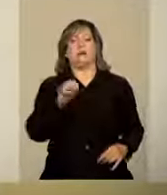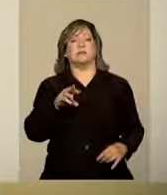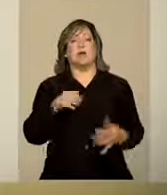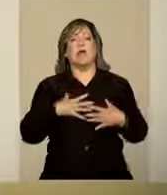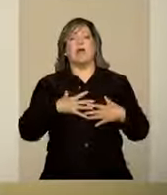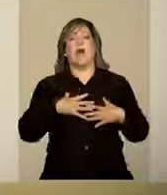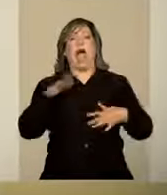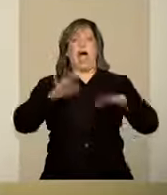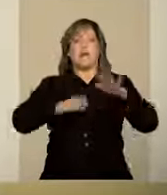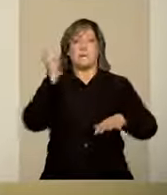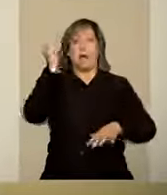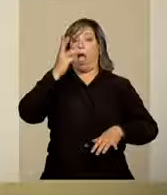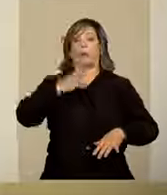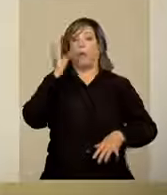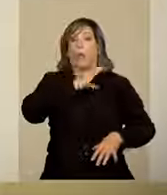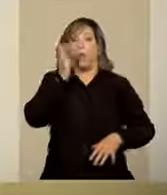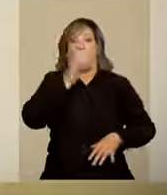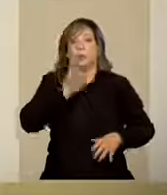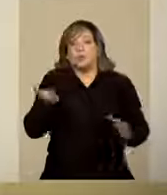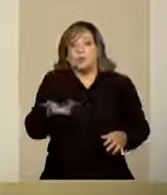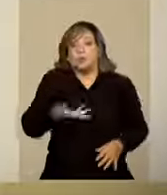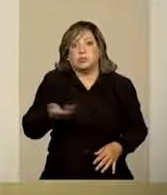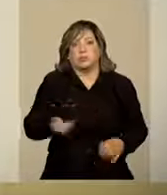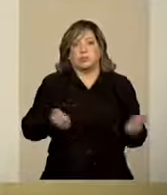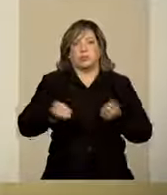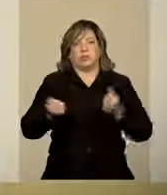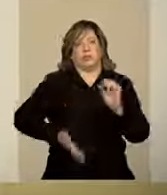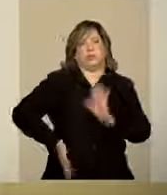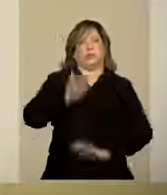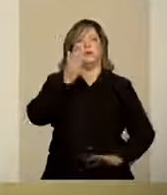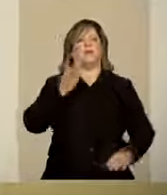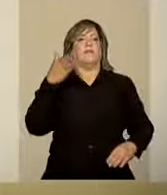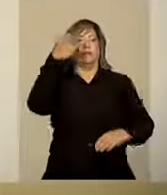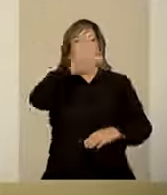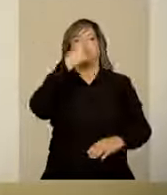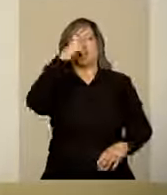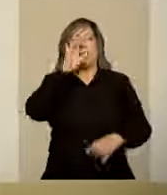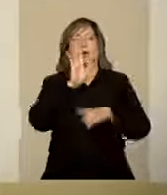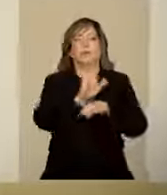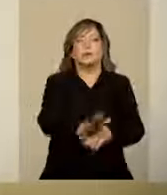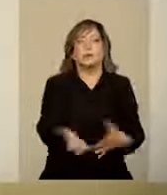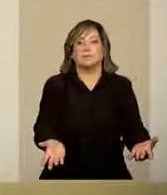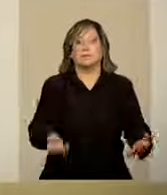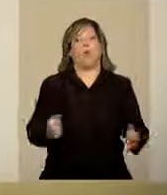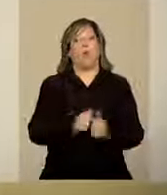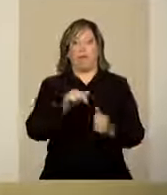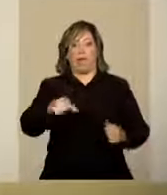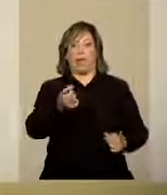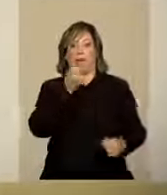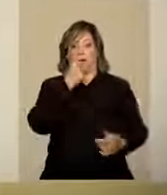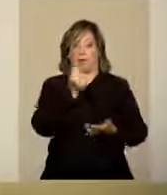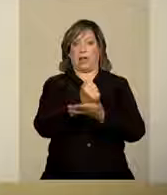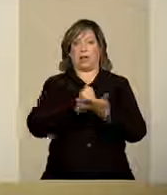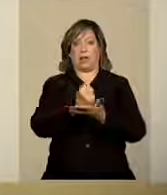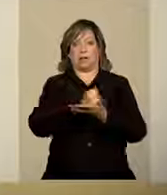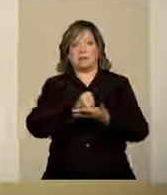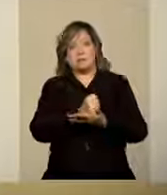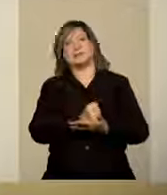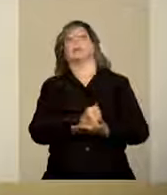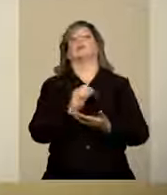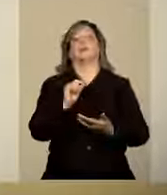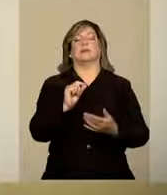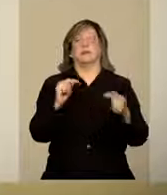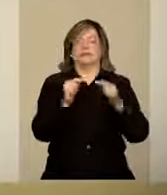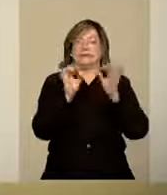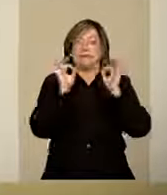ter que sair de casa correndo às vezes de madrugada para levar a criança no hospital com a medicação adequada MA nós